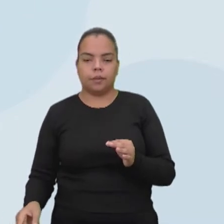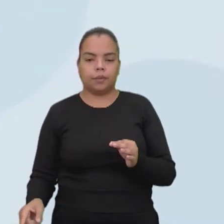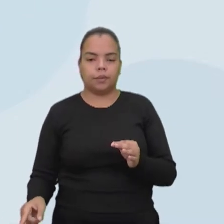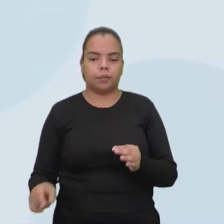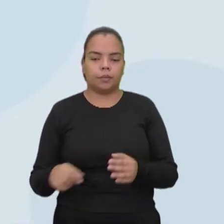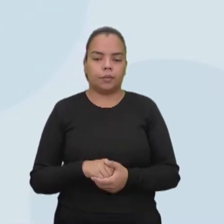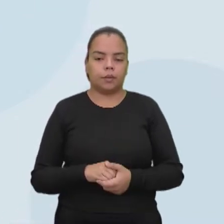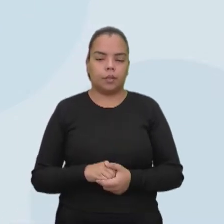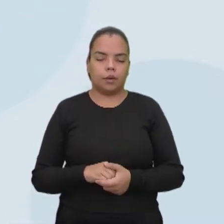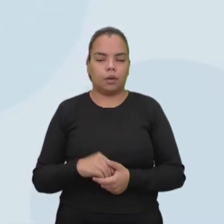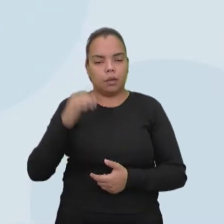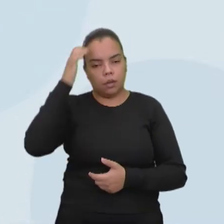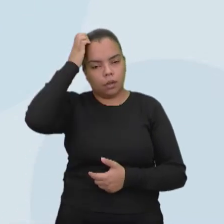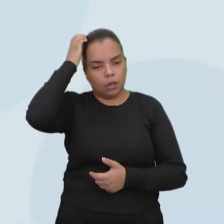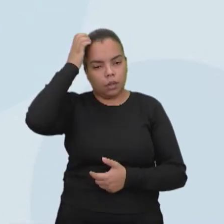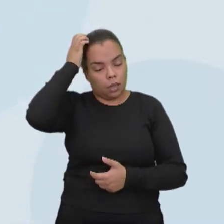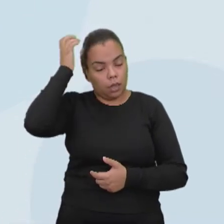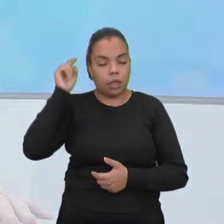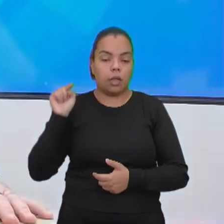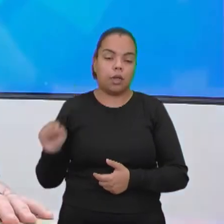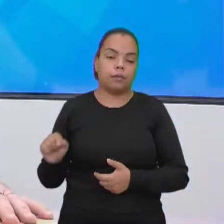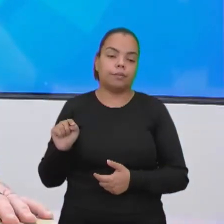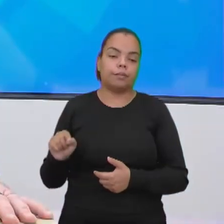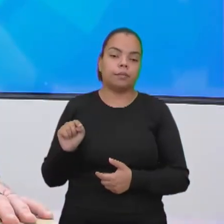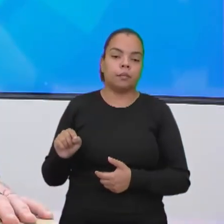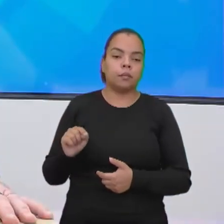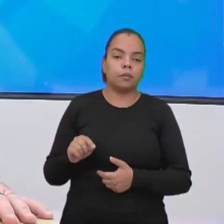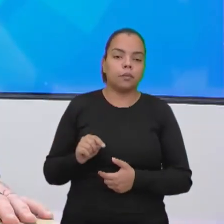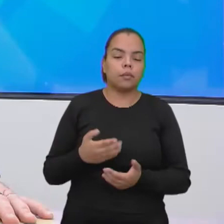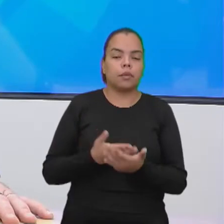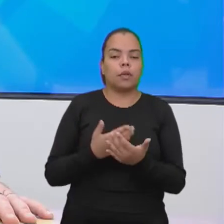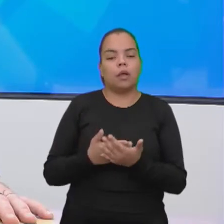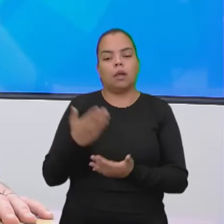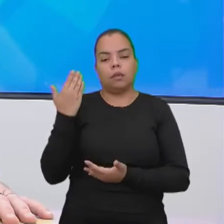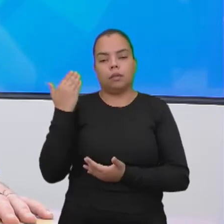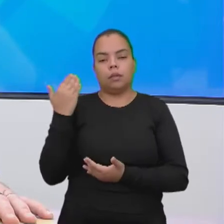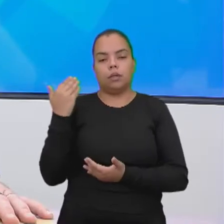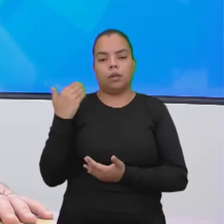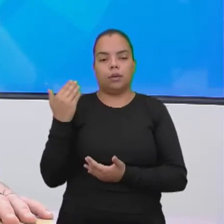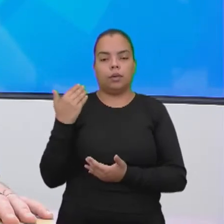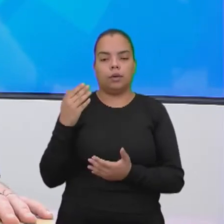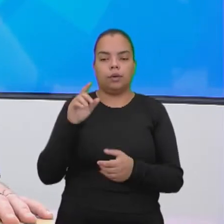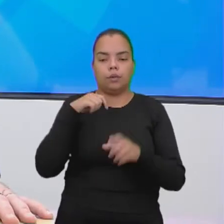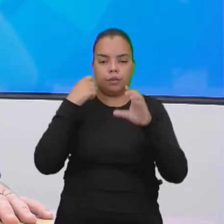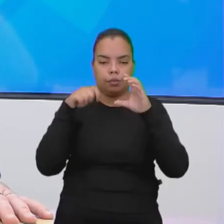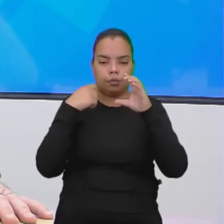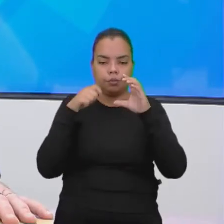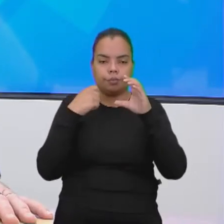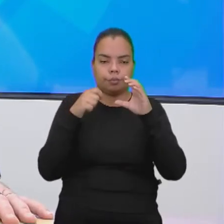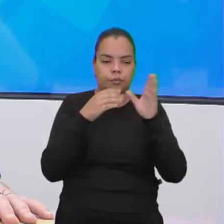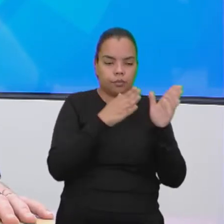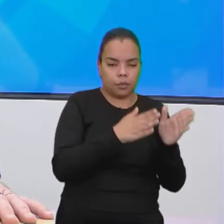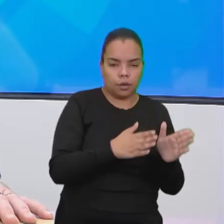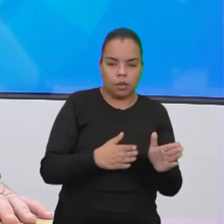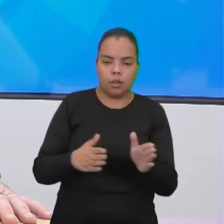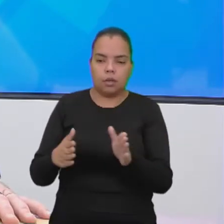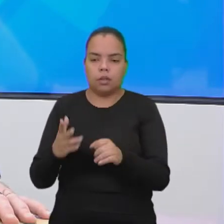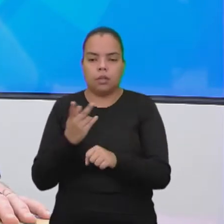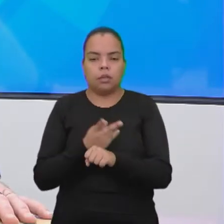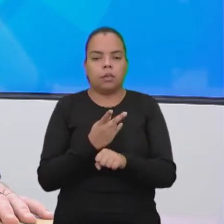parte dos sedimentos detríticos, que é o que a gente viu na aula anterior, no vídeo Ciclo das Rochas, que aí eu expliquei para vocês,